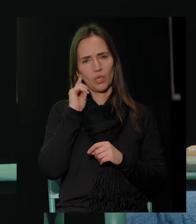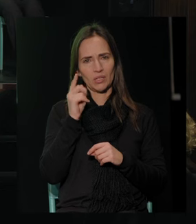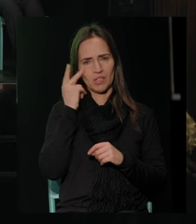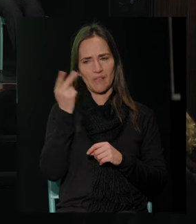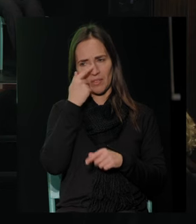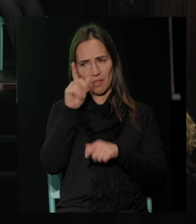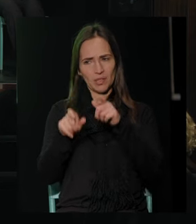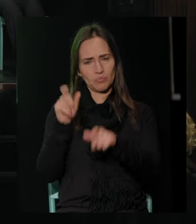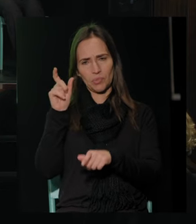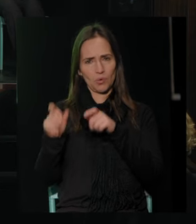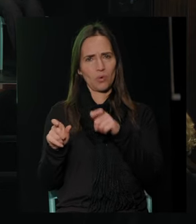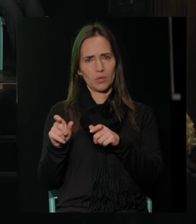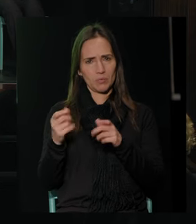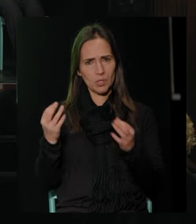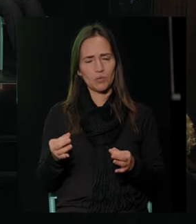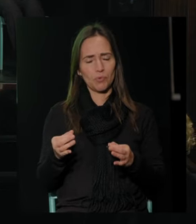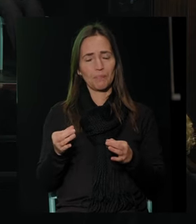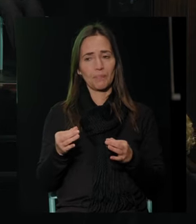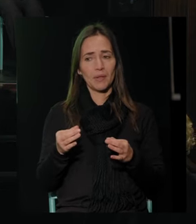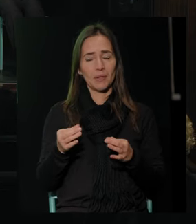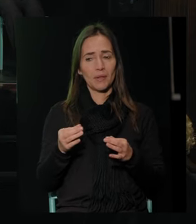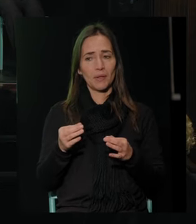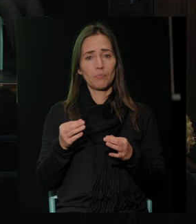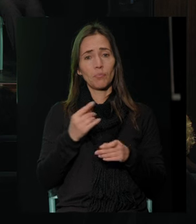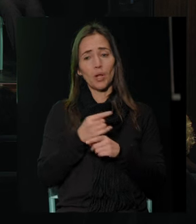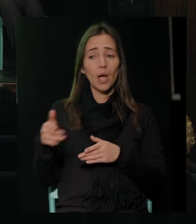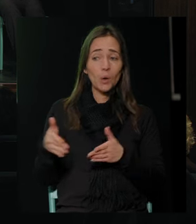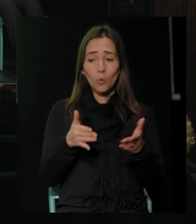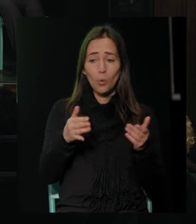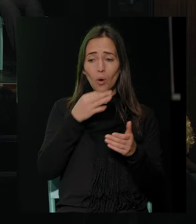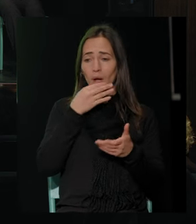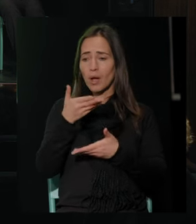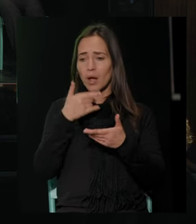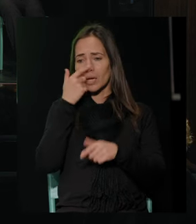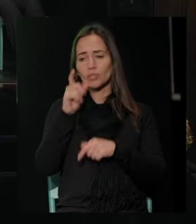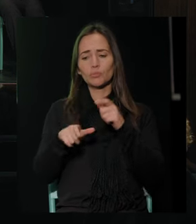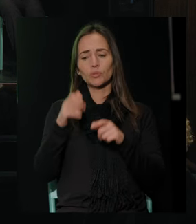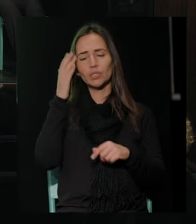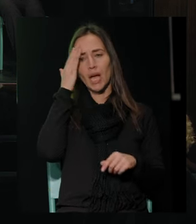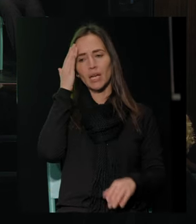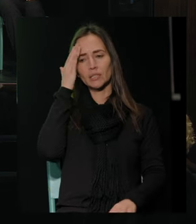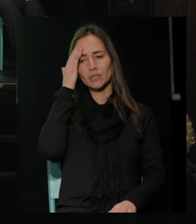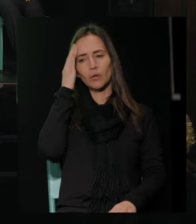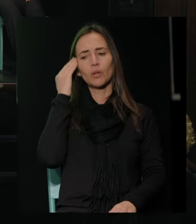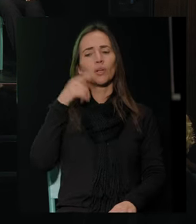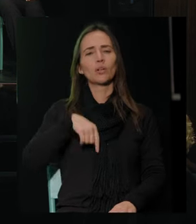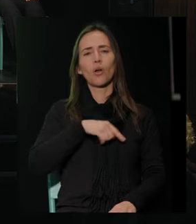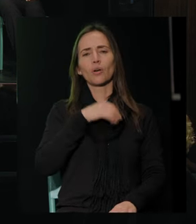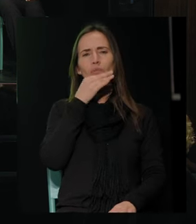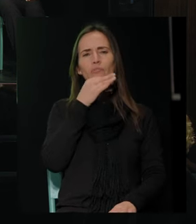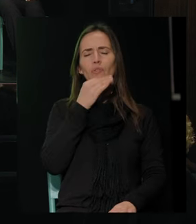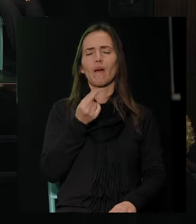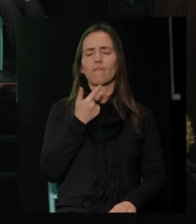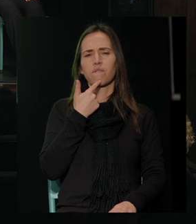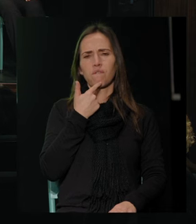verdade. É que as pessoas, mesmo nas abordagens de rua, que eu entendo, as pessoas acham que estamos a falar de valores